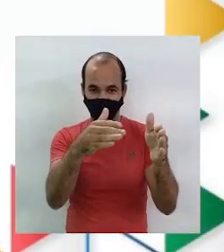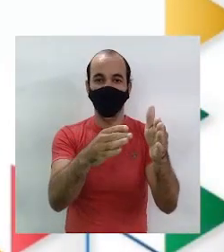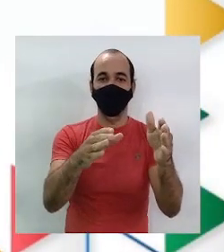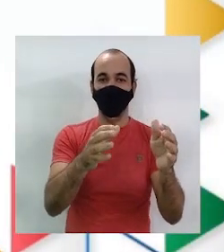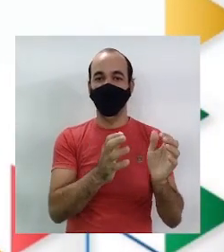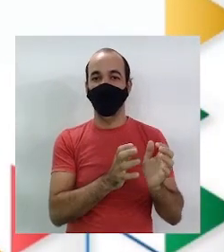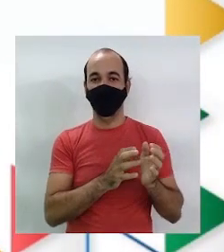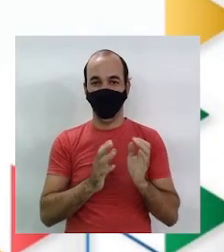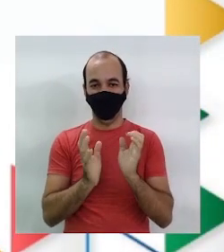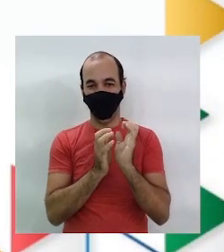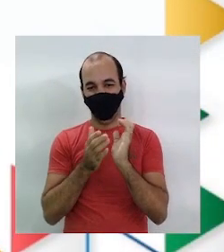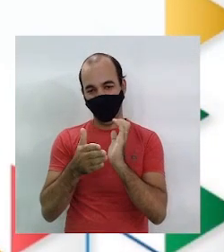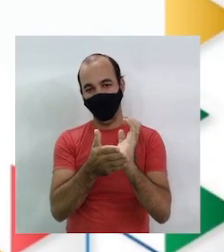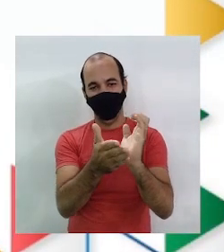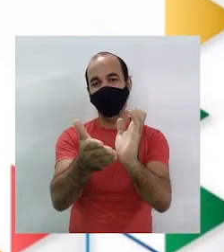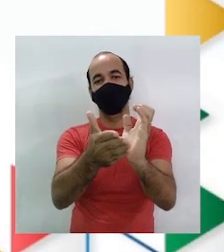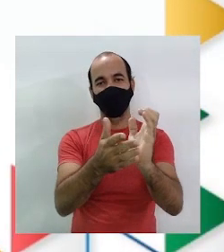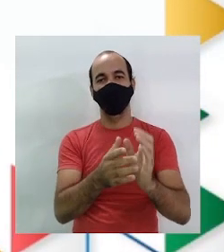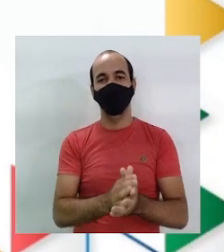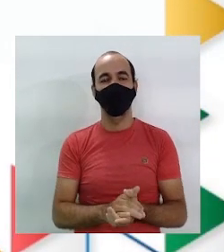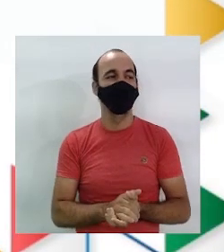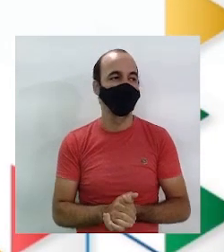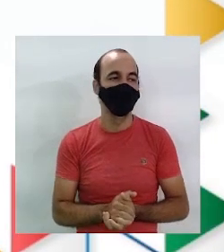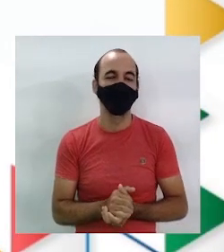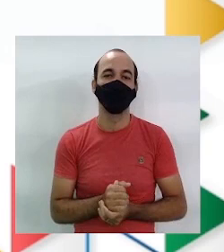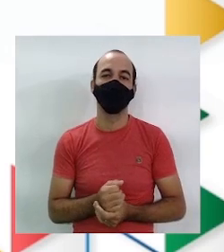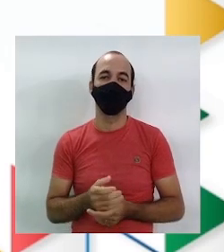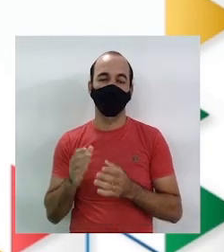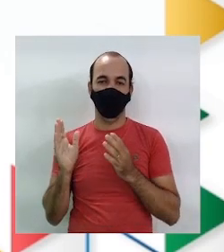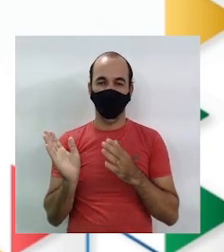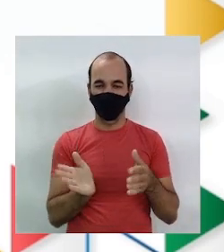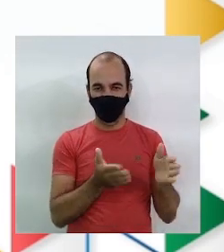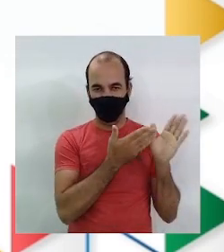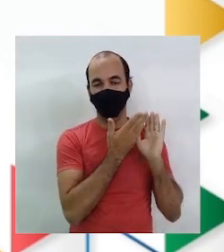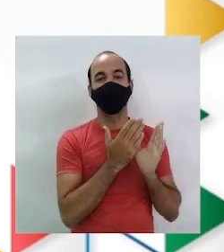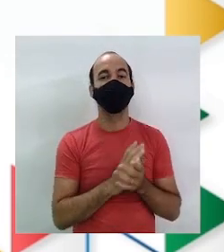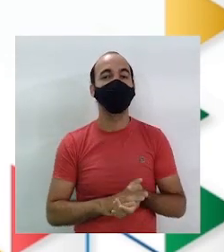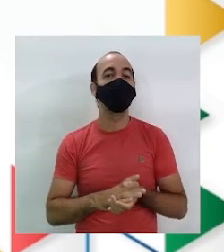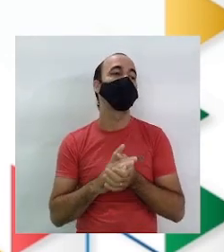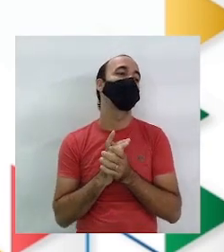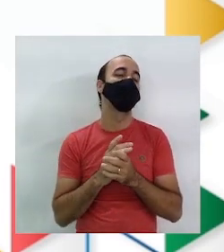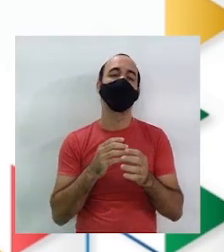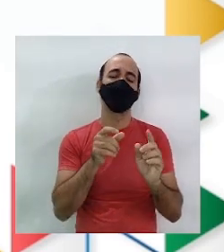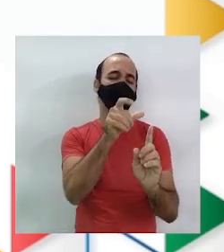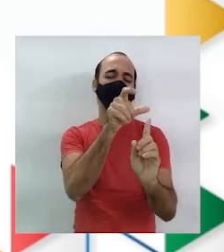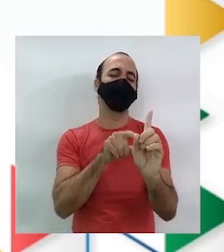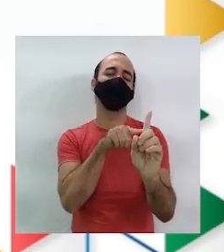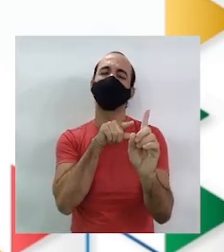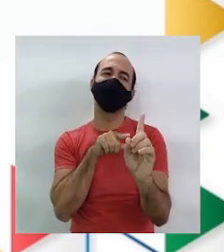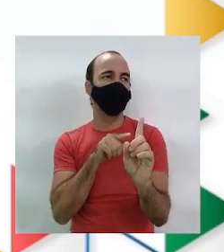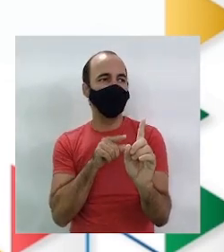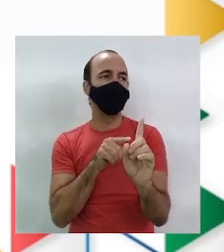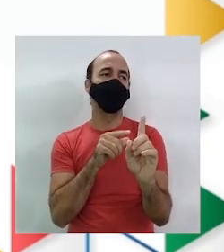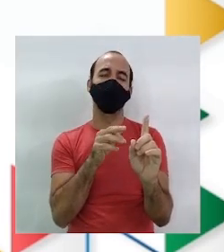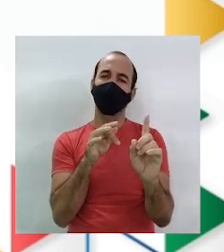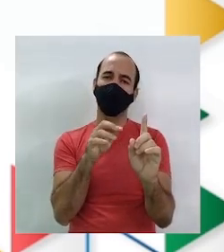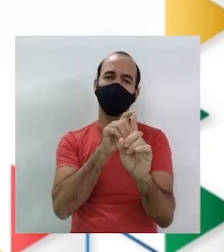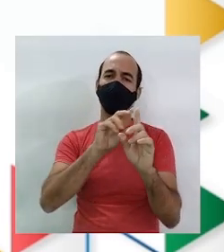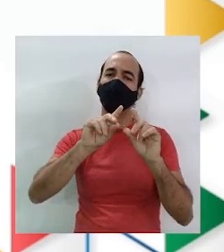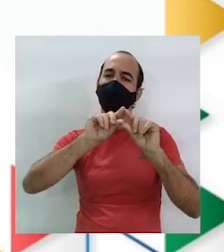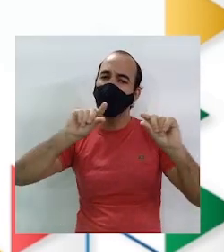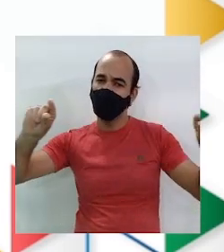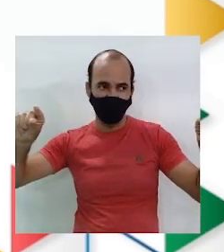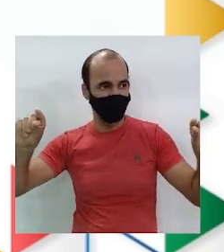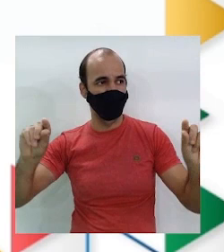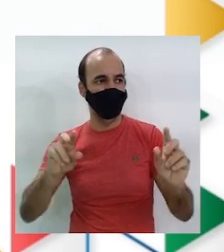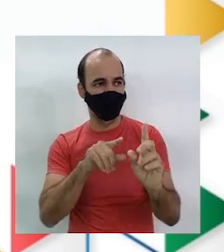isso? Bom, então, passando aqui algumas informações sobre o Francisco Brenan. O nome completo dele é Francisco